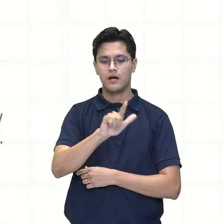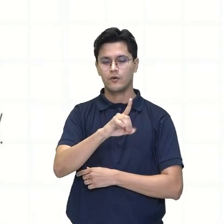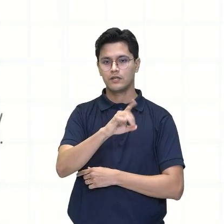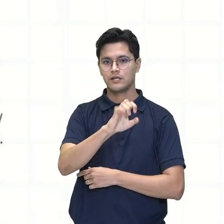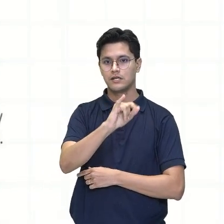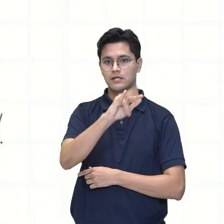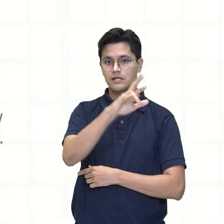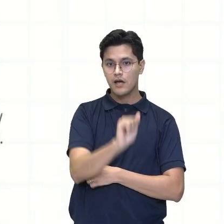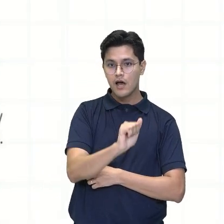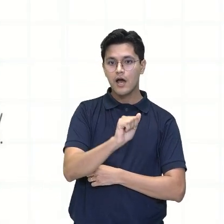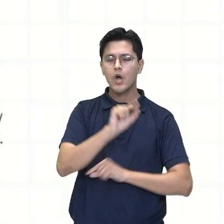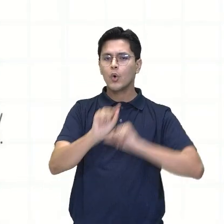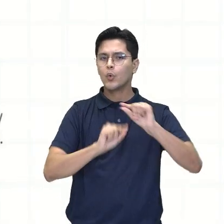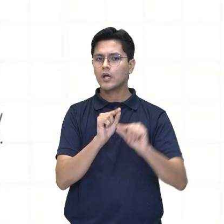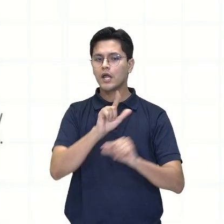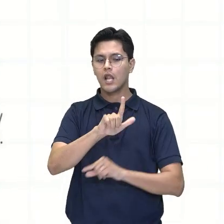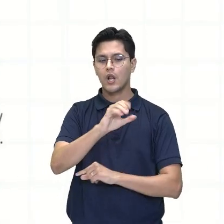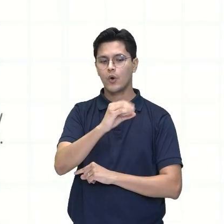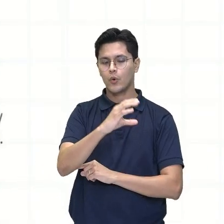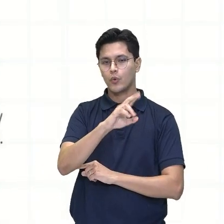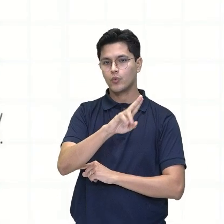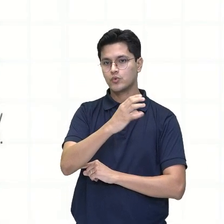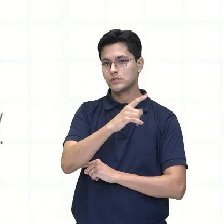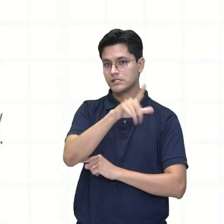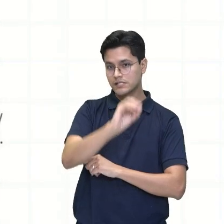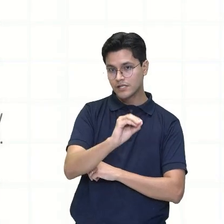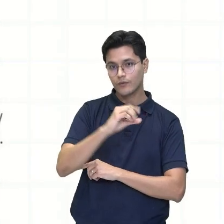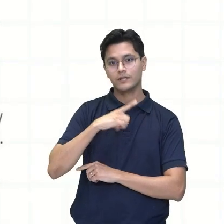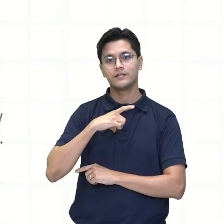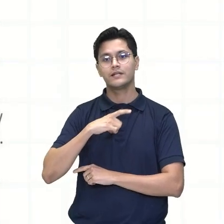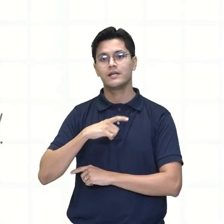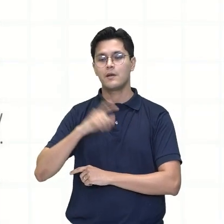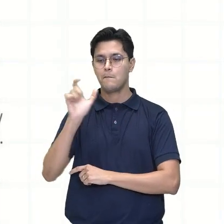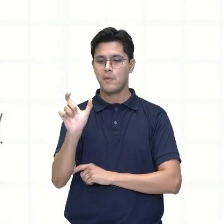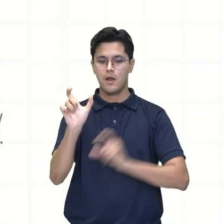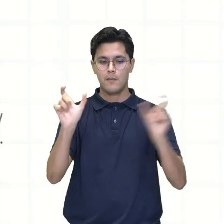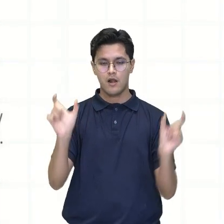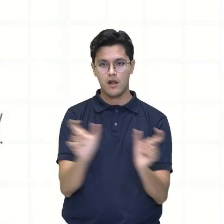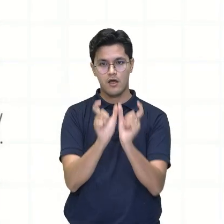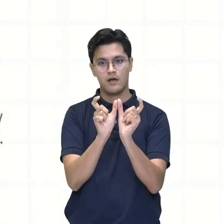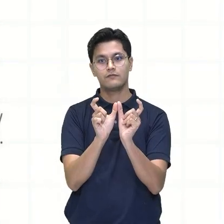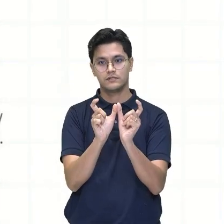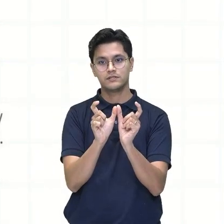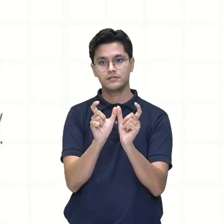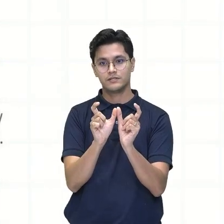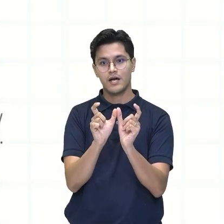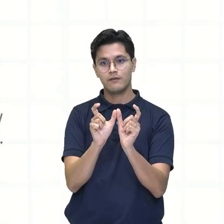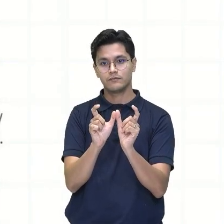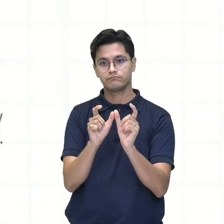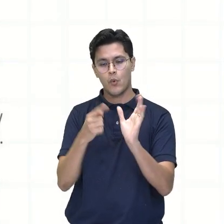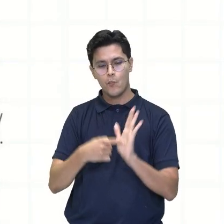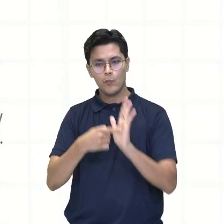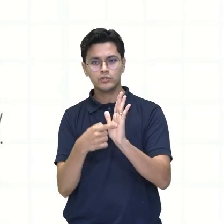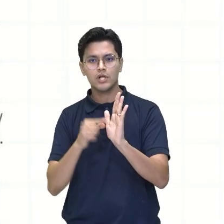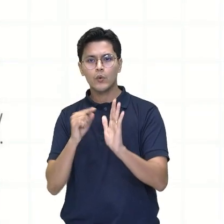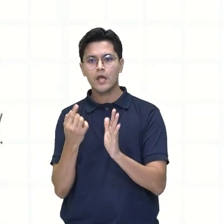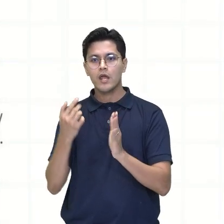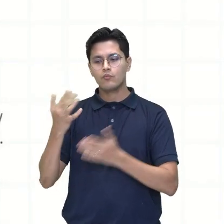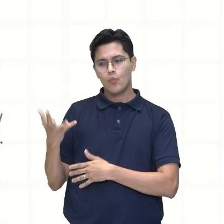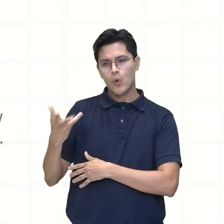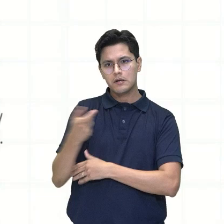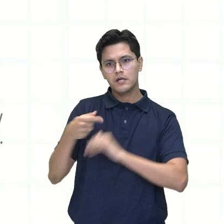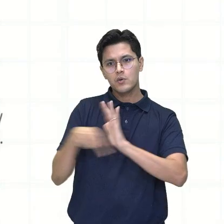substantivo. É uma locução, porque é mais de uma palavra para qualificar o nosso substantivo, tá? Mas também nós podemos